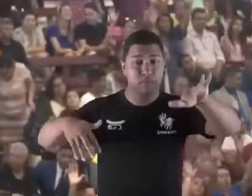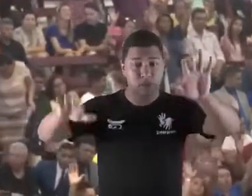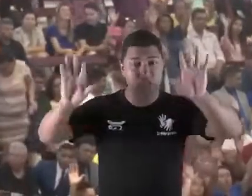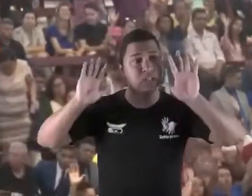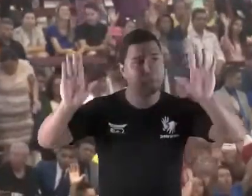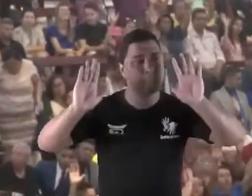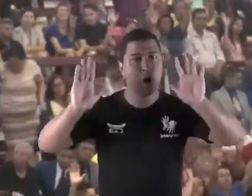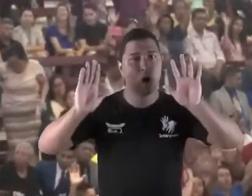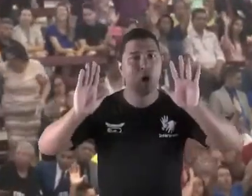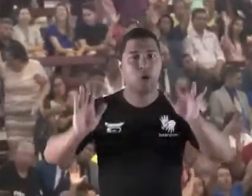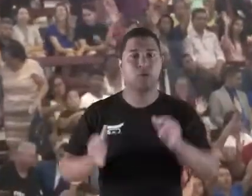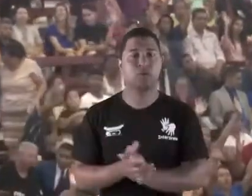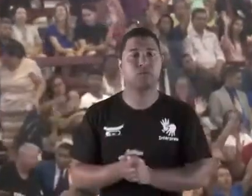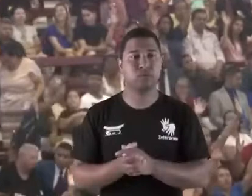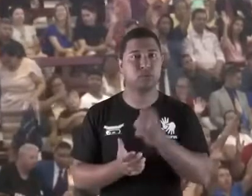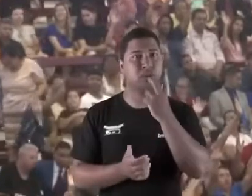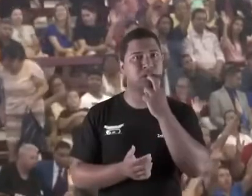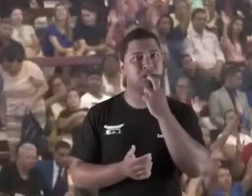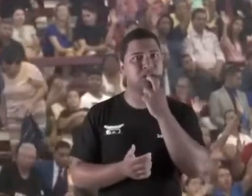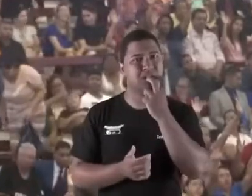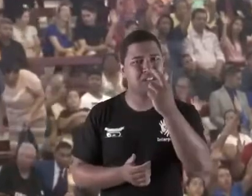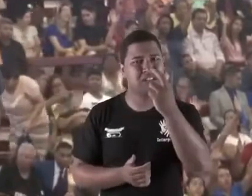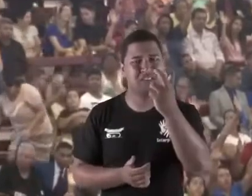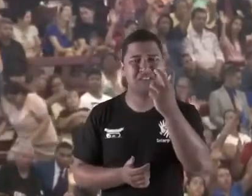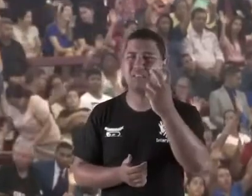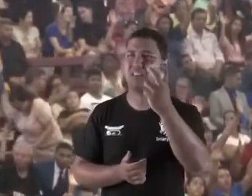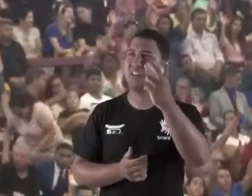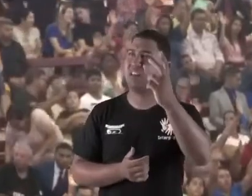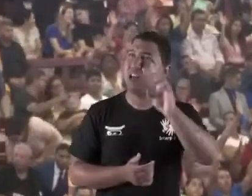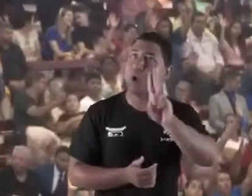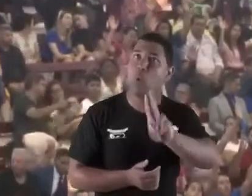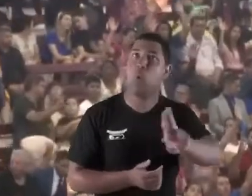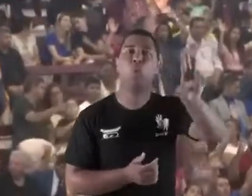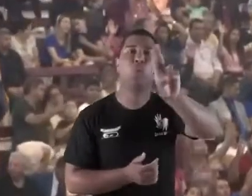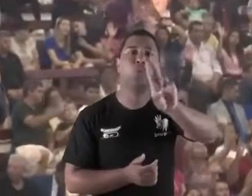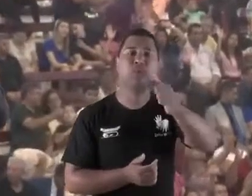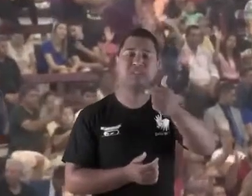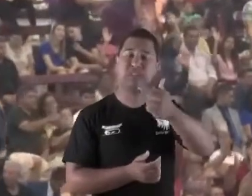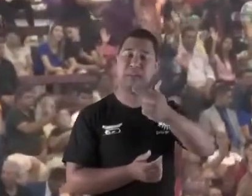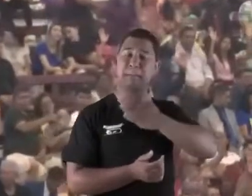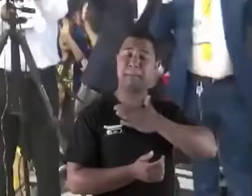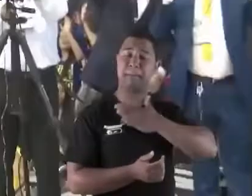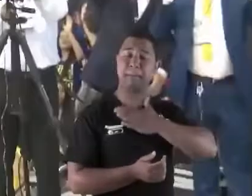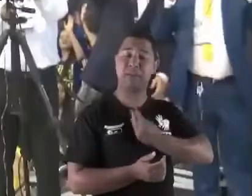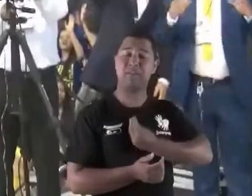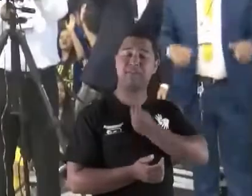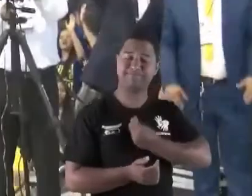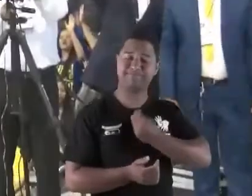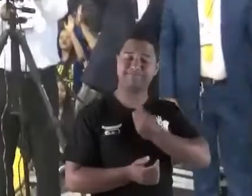e grita para acordar quem foi dormir mais cedo: usa-me, Senhor.